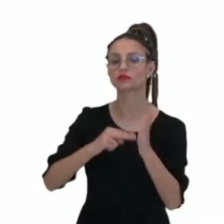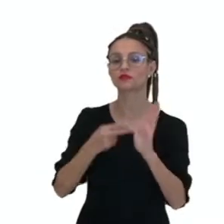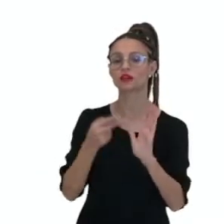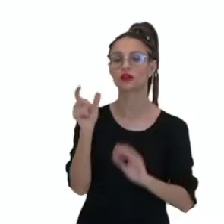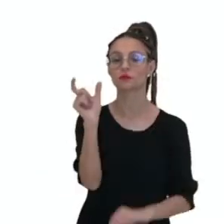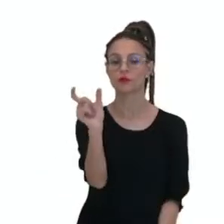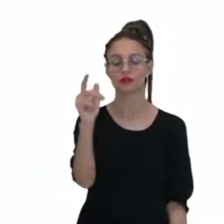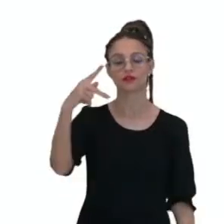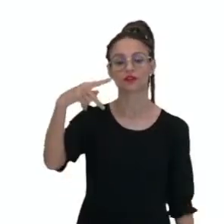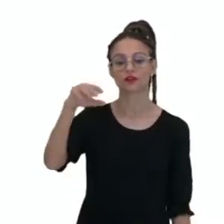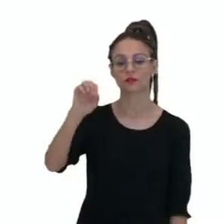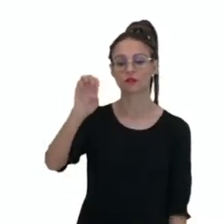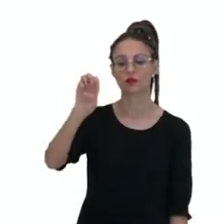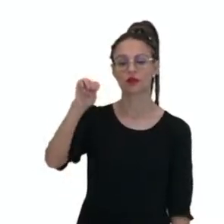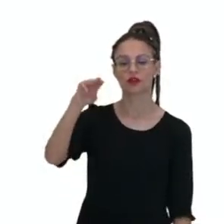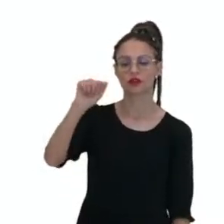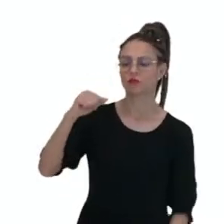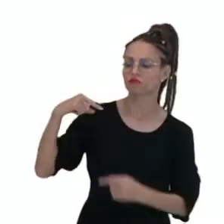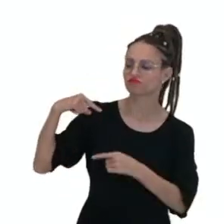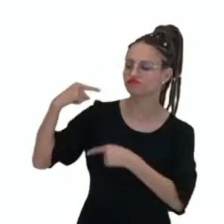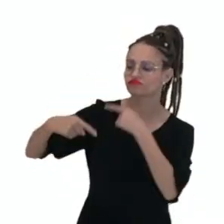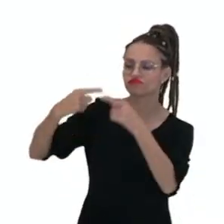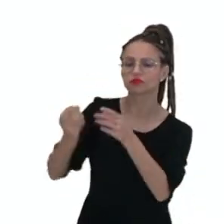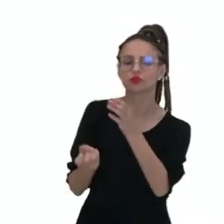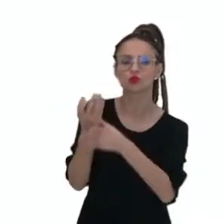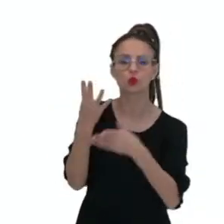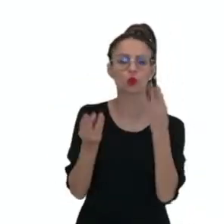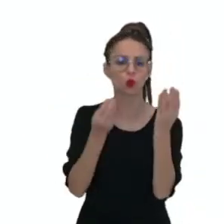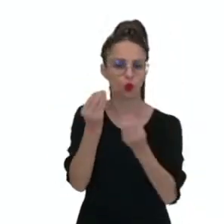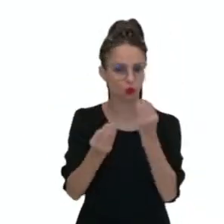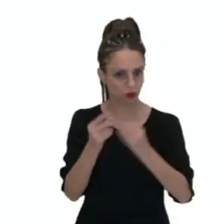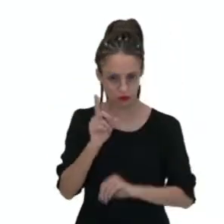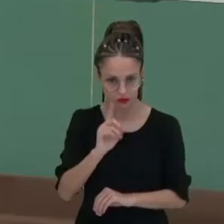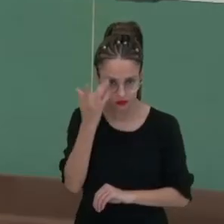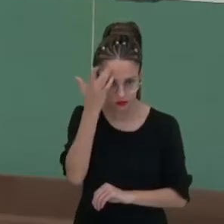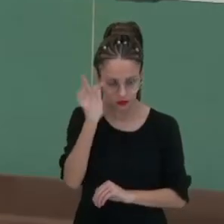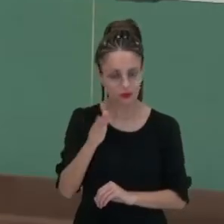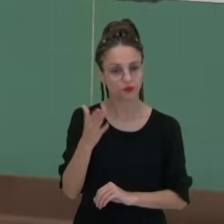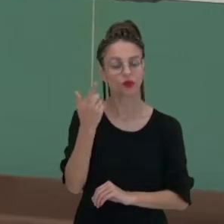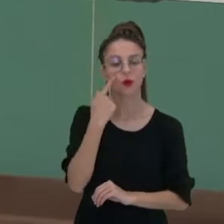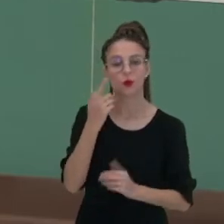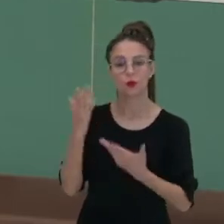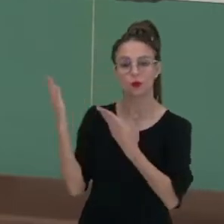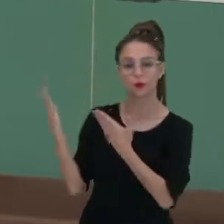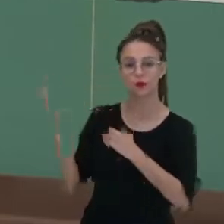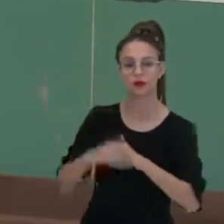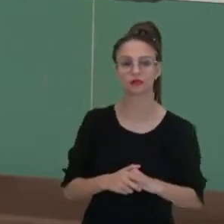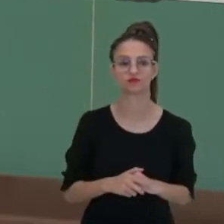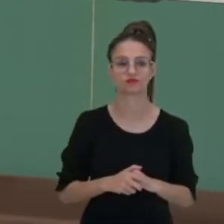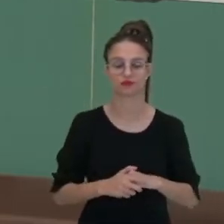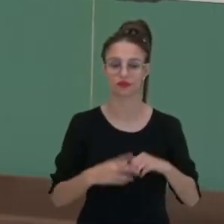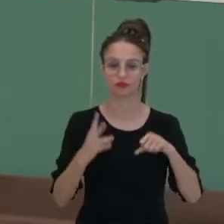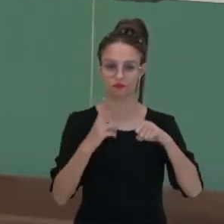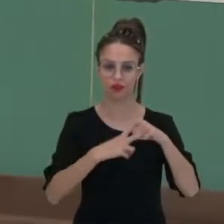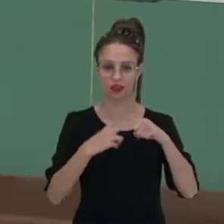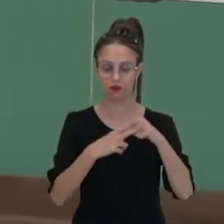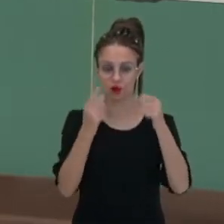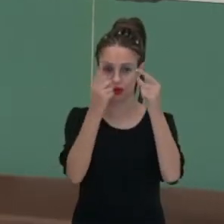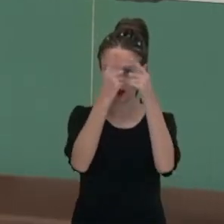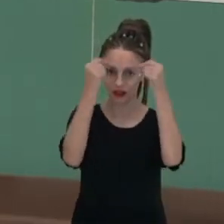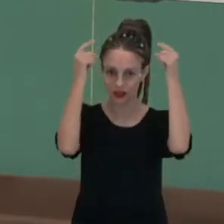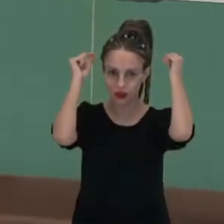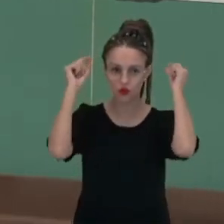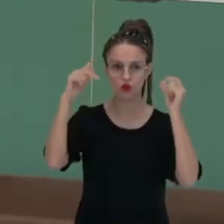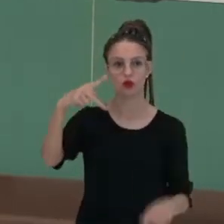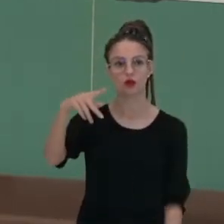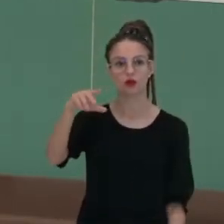poema? Qual é a sua origem? De onde ela surgiu? Não? Então olha isso. O verbo grego poem,